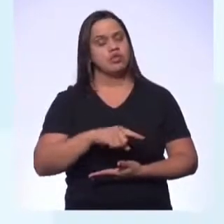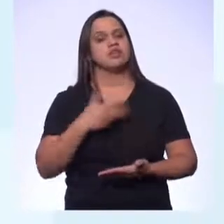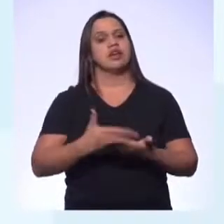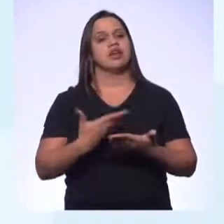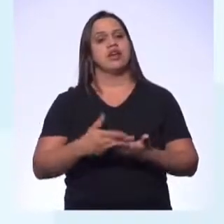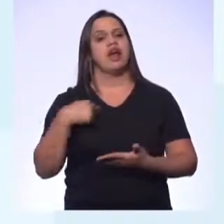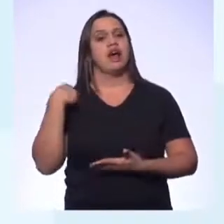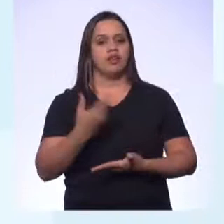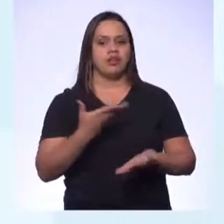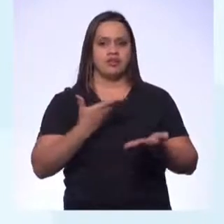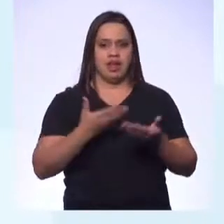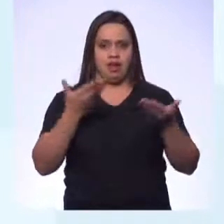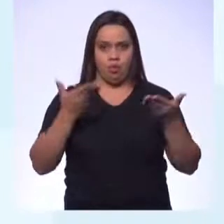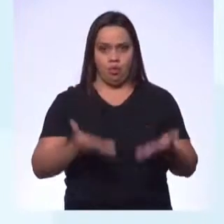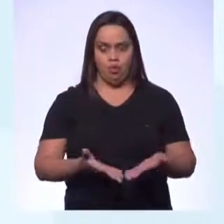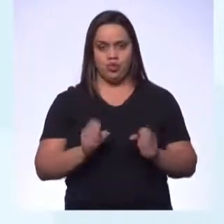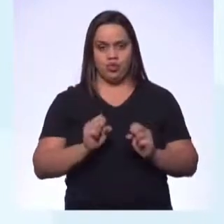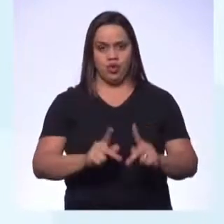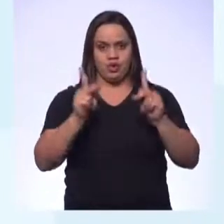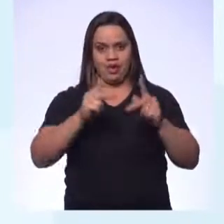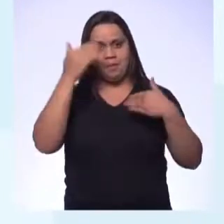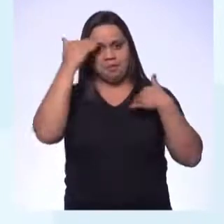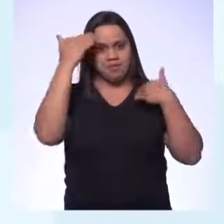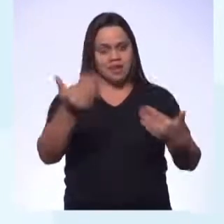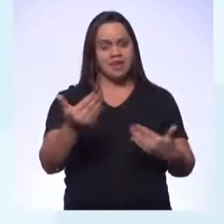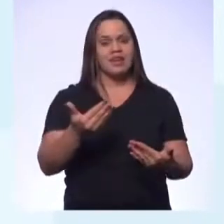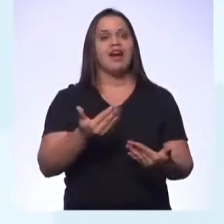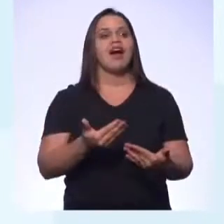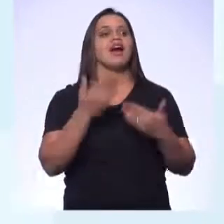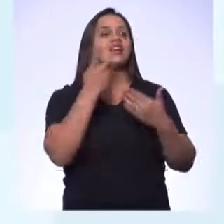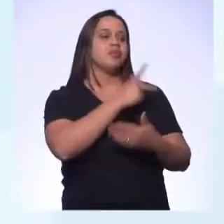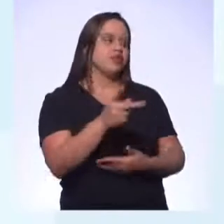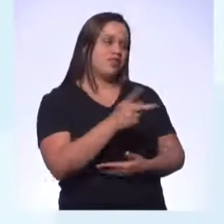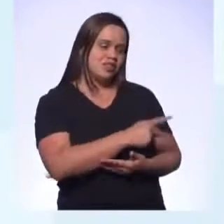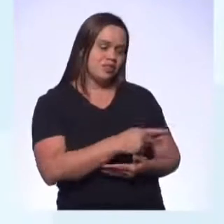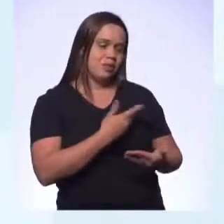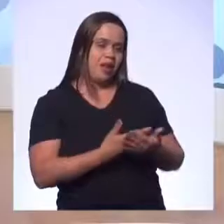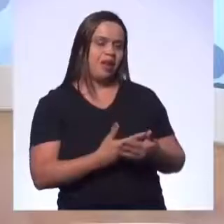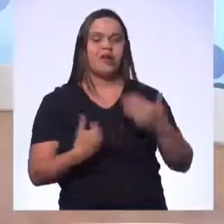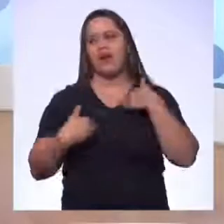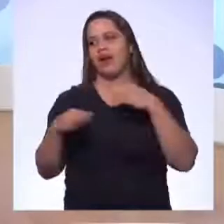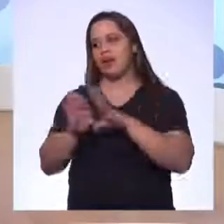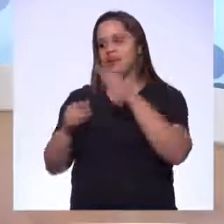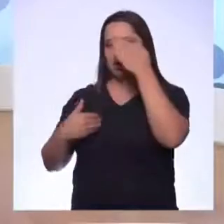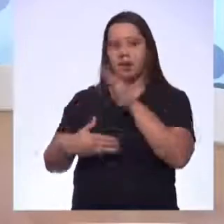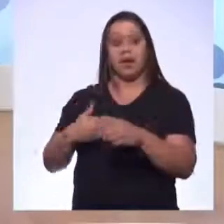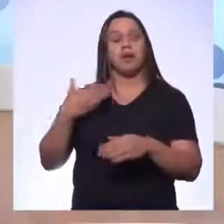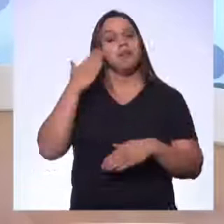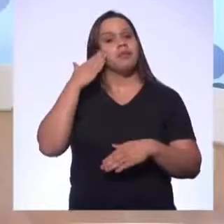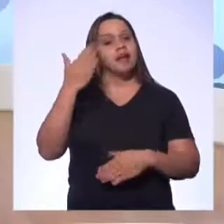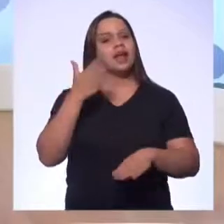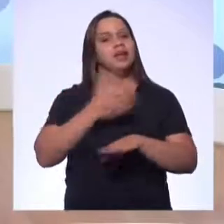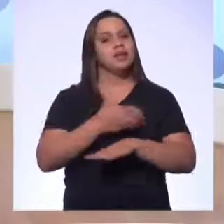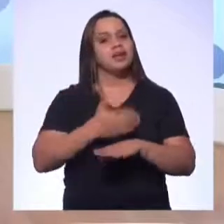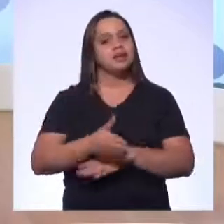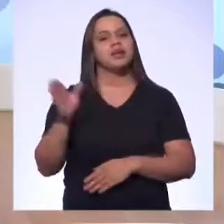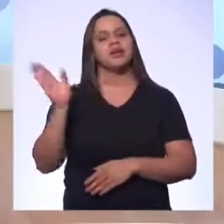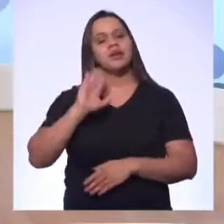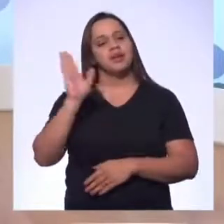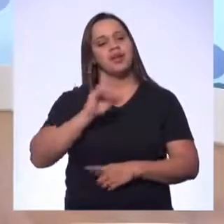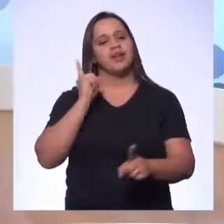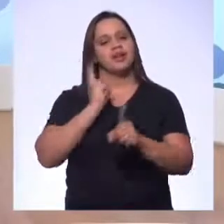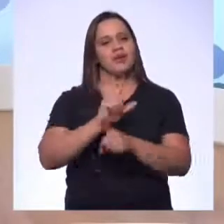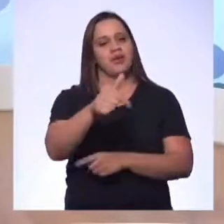a nossa aula. Muitíssimo obrigada pela aula, professor Antônio. Eu que agradeço, obrigado pela participação, obrigado, professora Luísa. Até